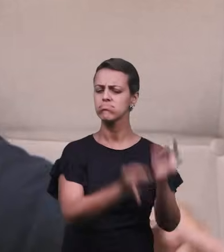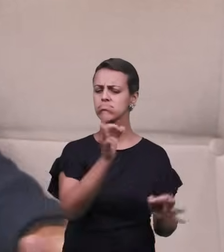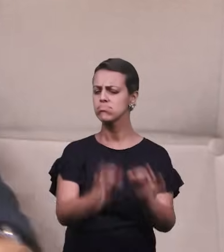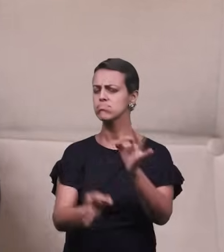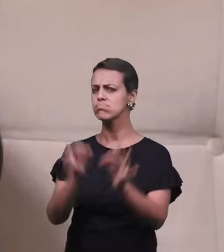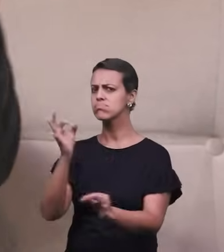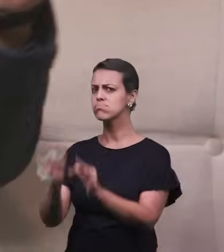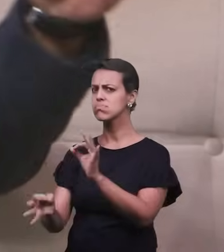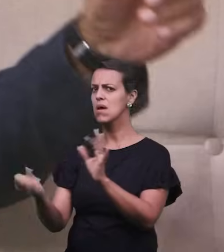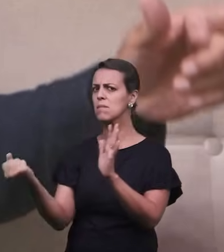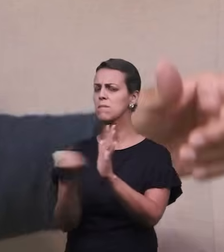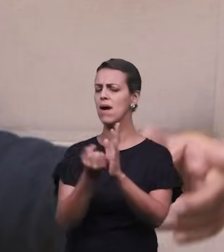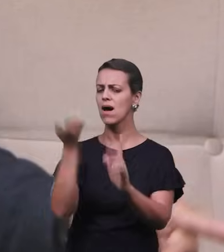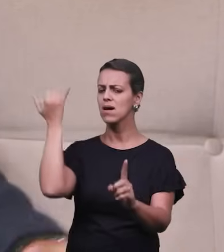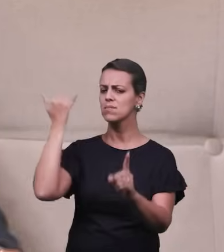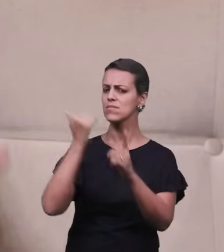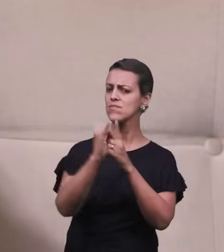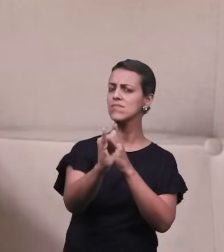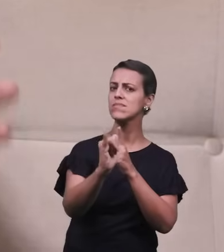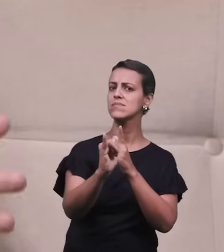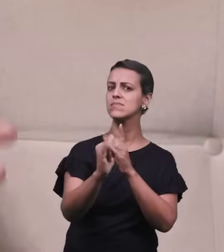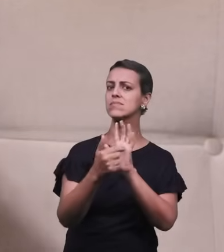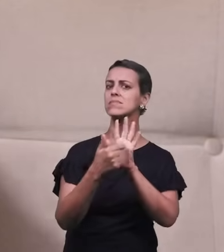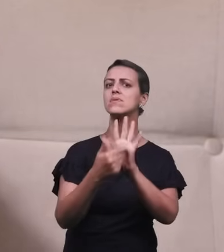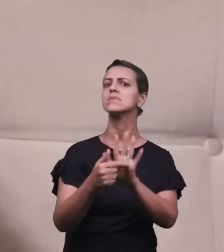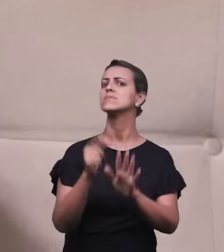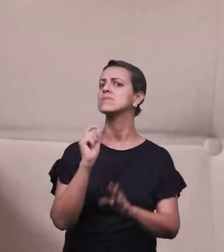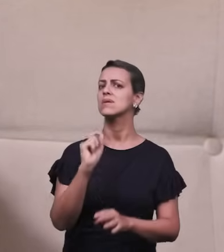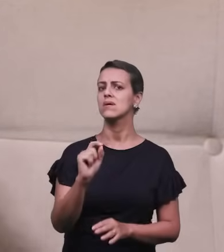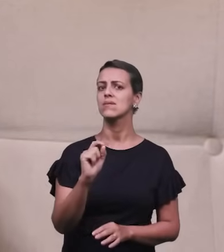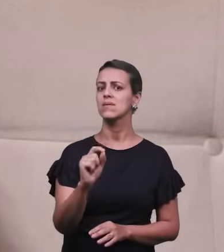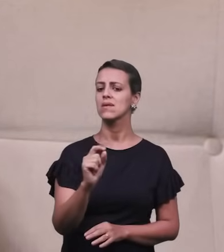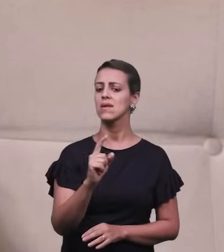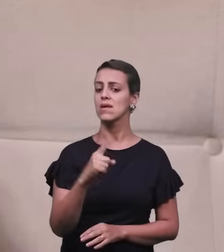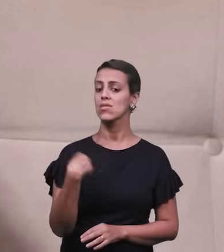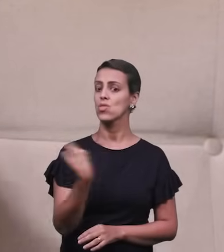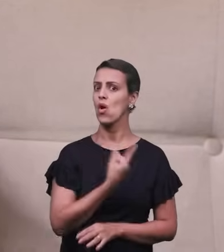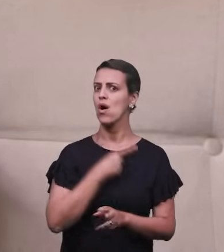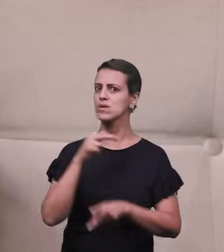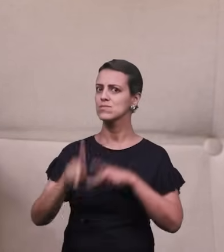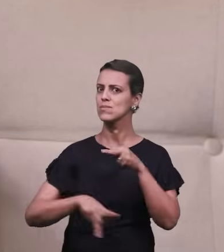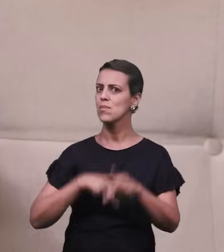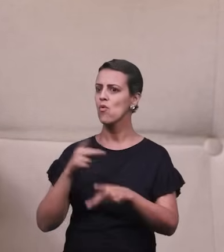juízos, os marcadores proféticos, para que a igreja saiba,